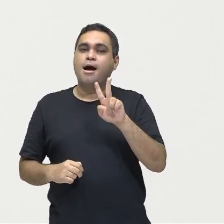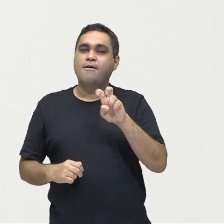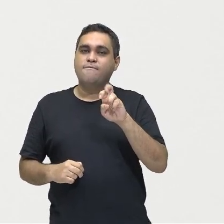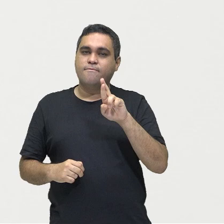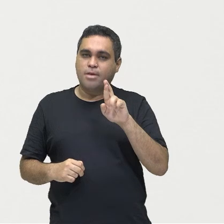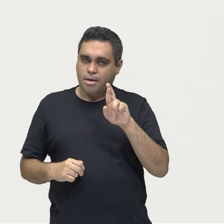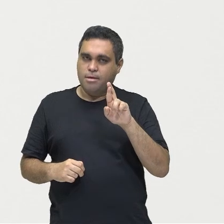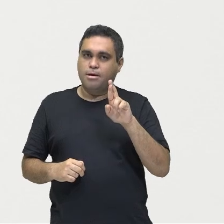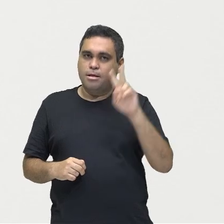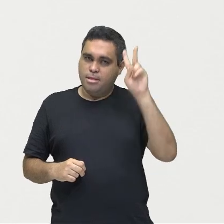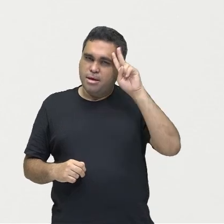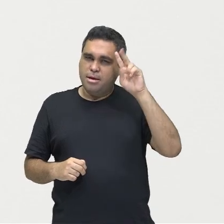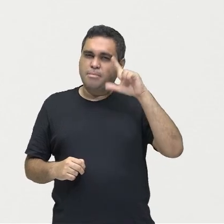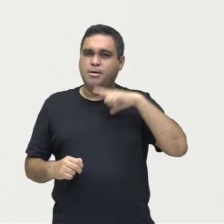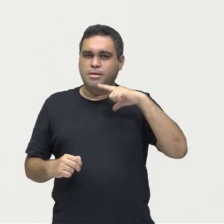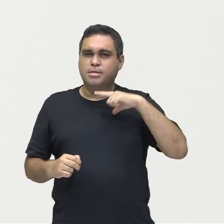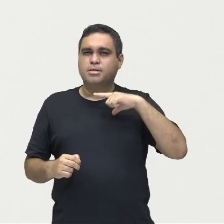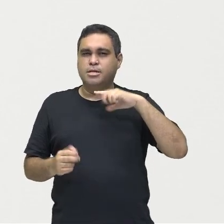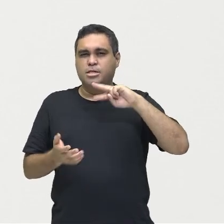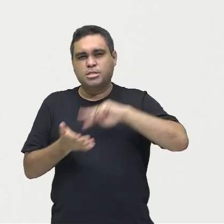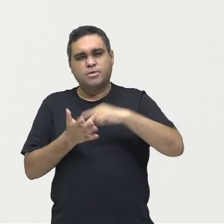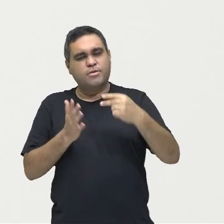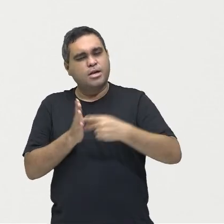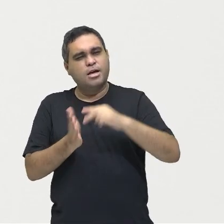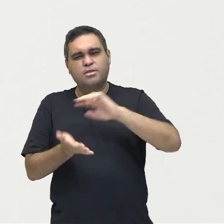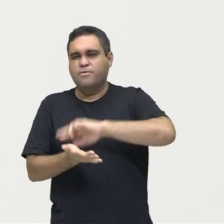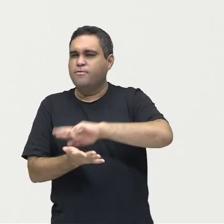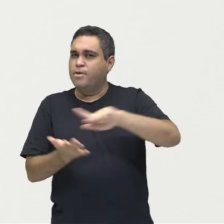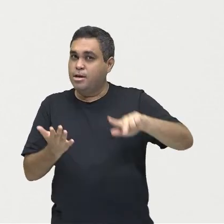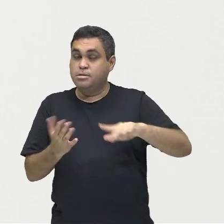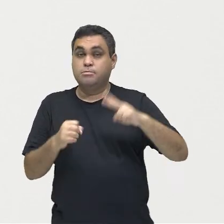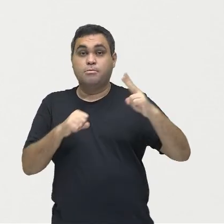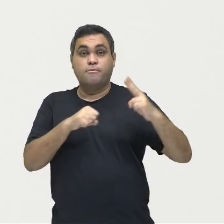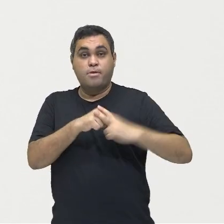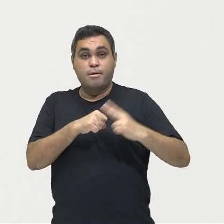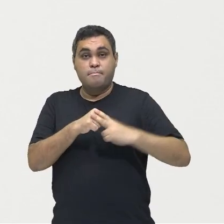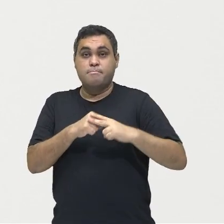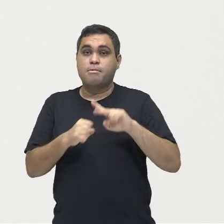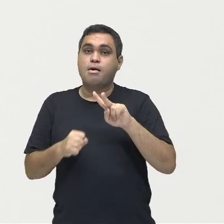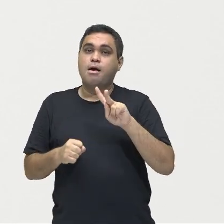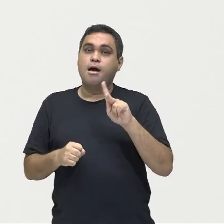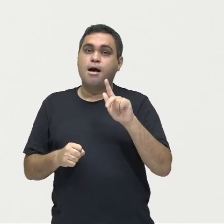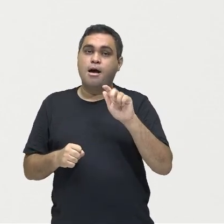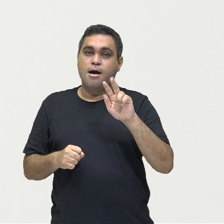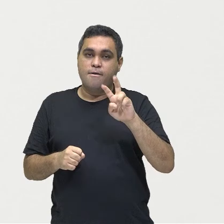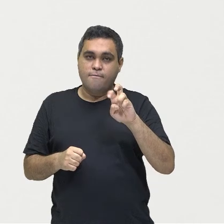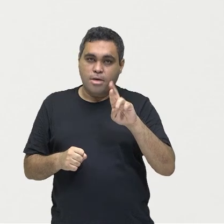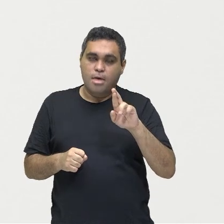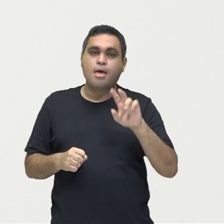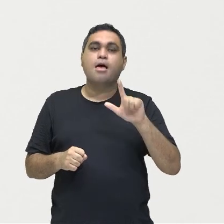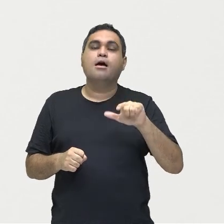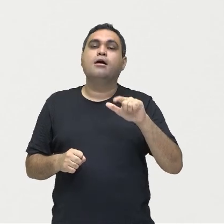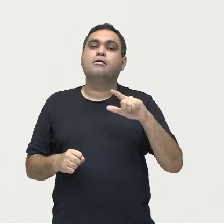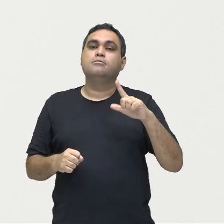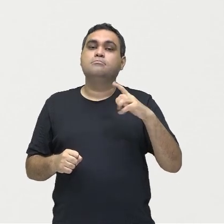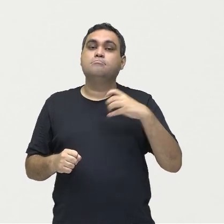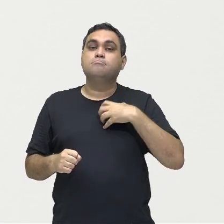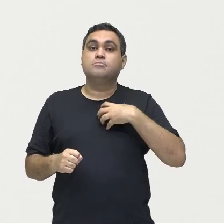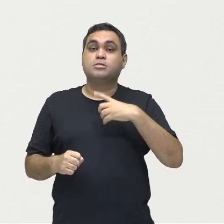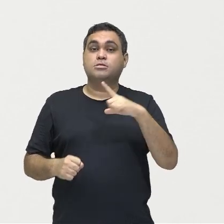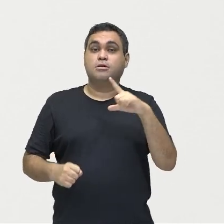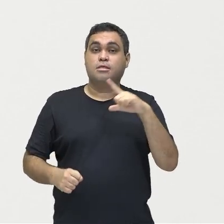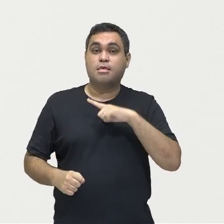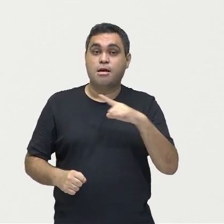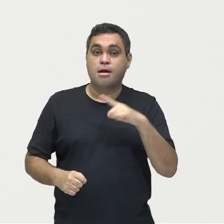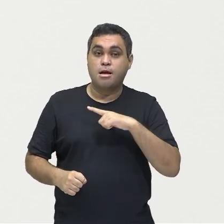Daqueles 14 significados que eu falei para você, o verbo haver está no sentido de existir. Quando ele